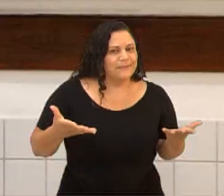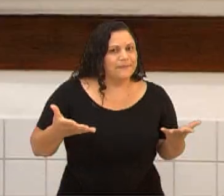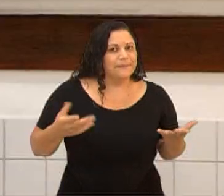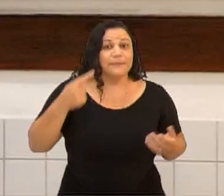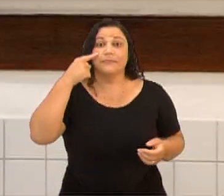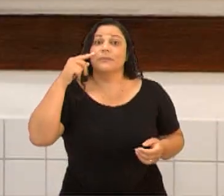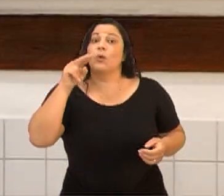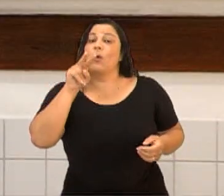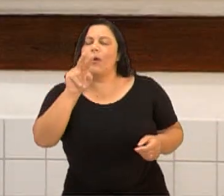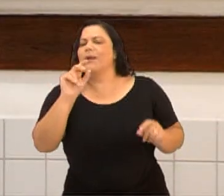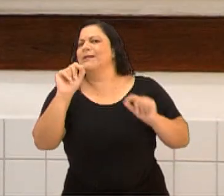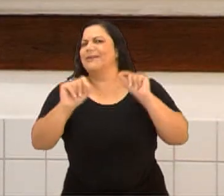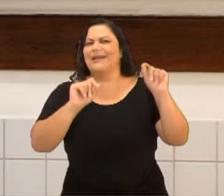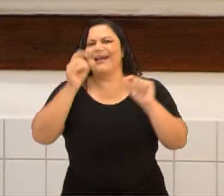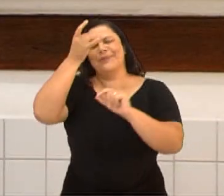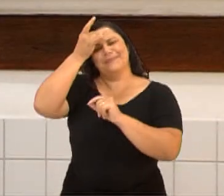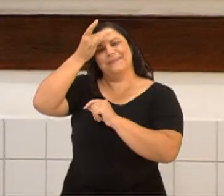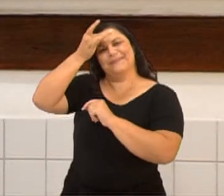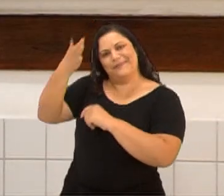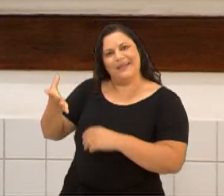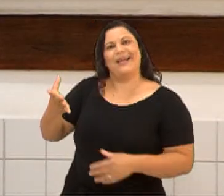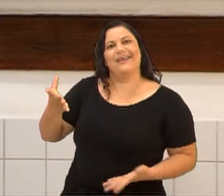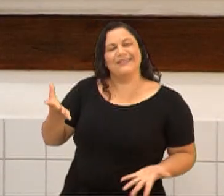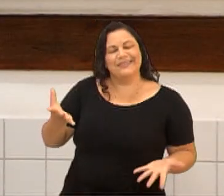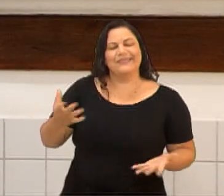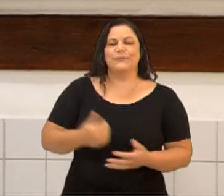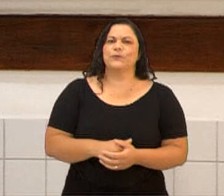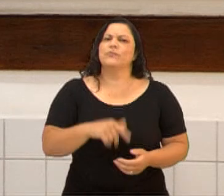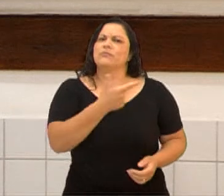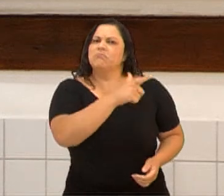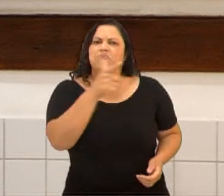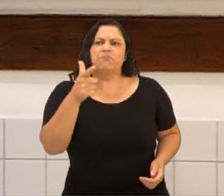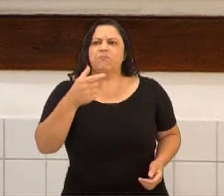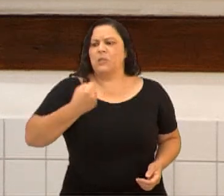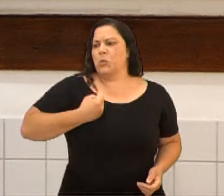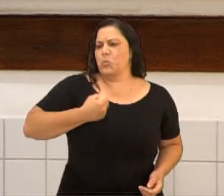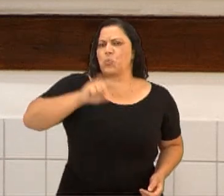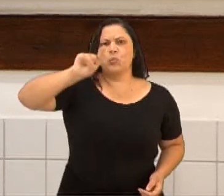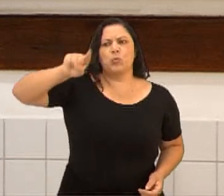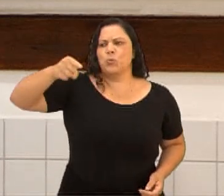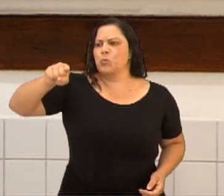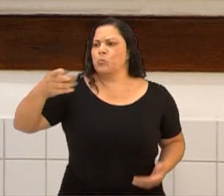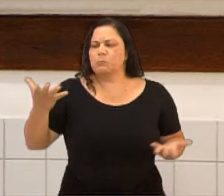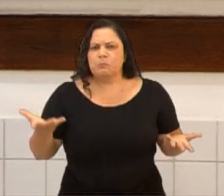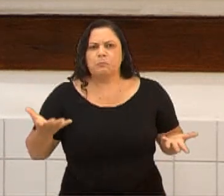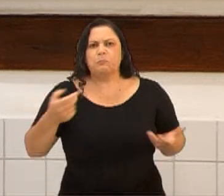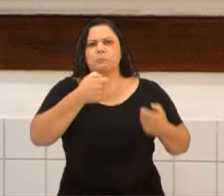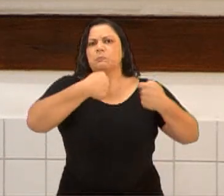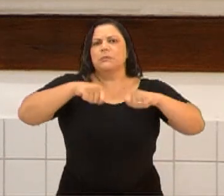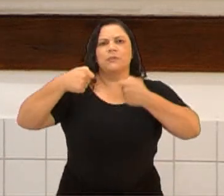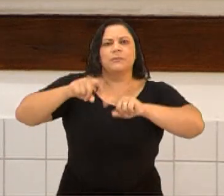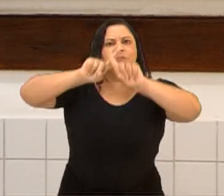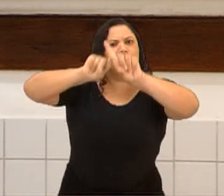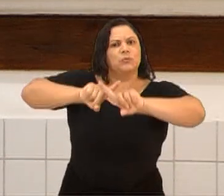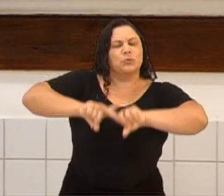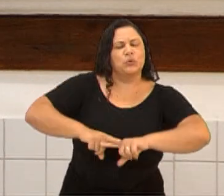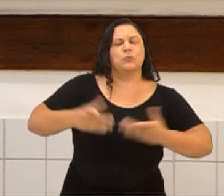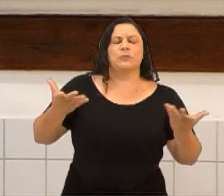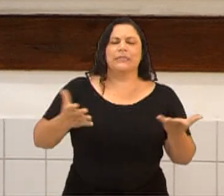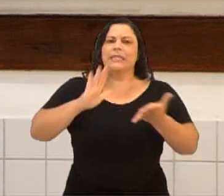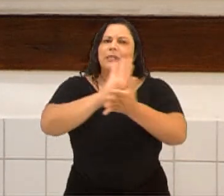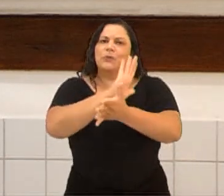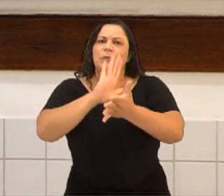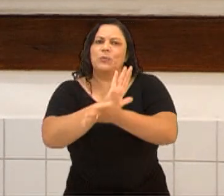lá, agora ficou muito fácil. Não tem número com vírgula, não preciso multiplicar por valor de